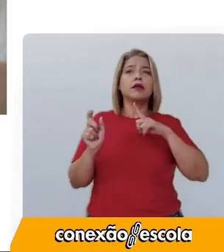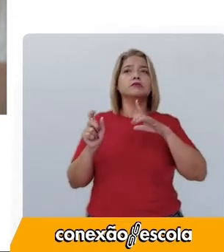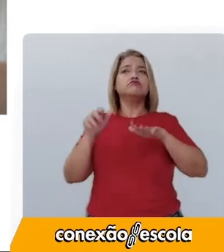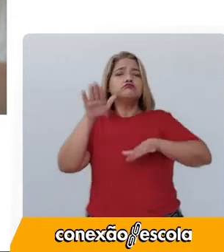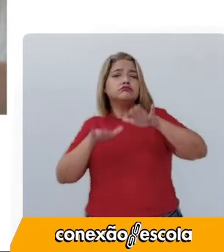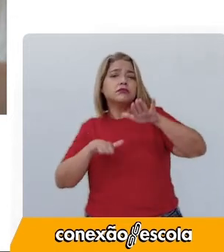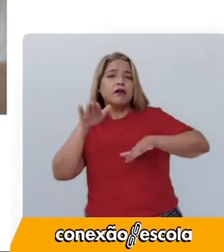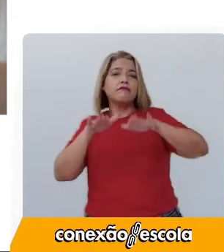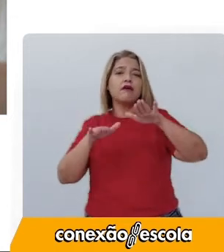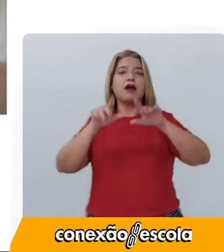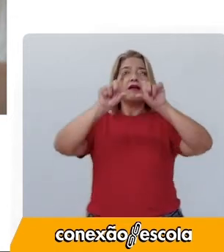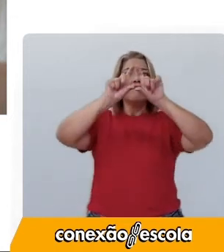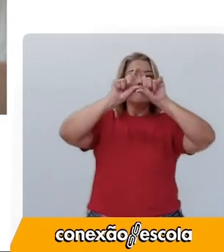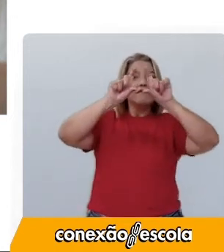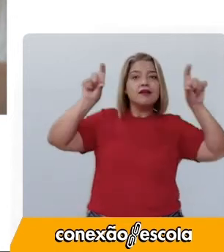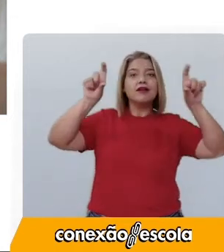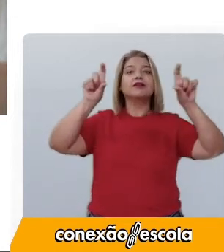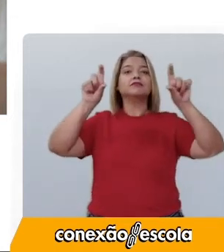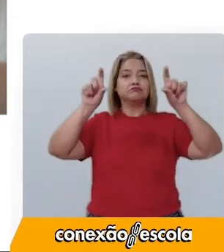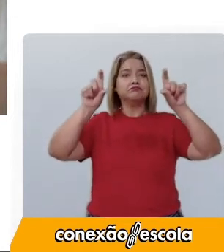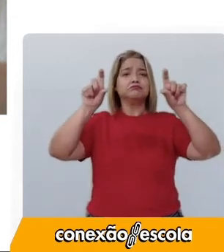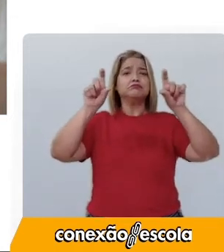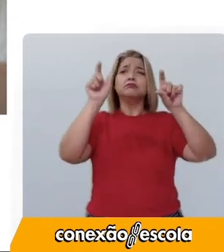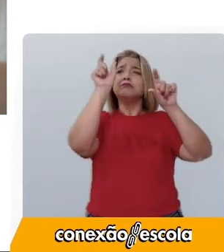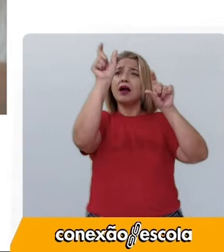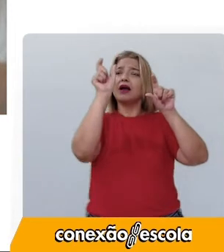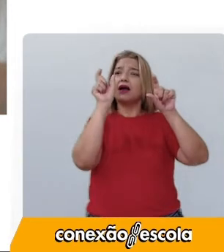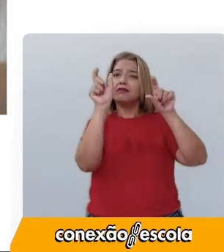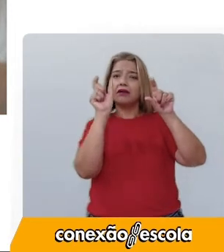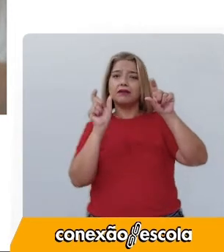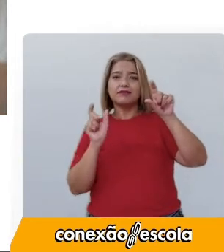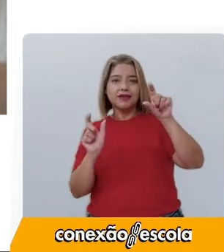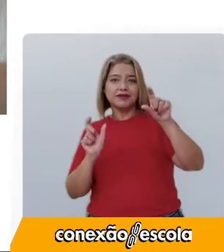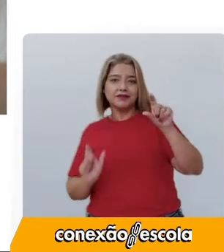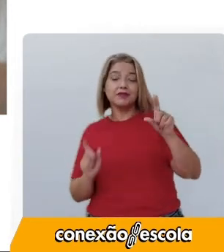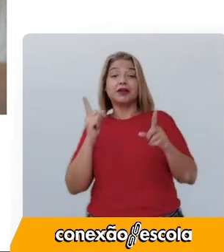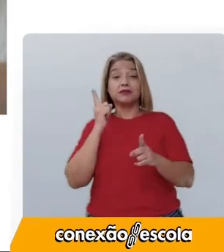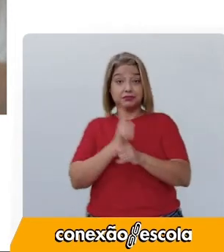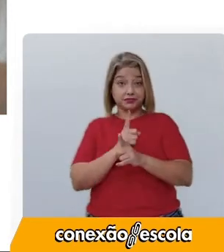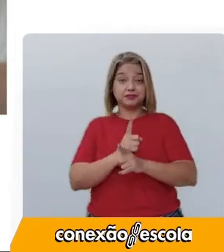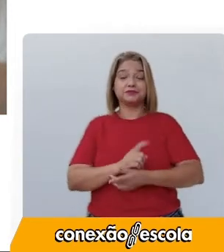regulares dentro do poema.